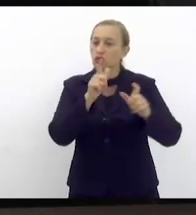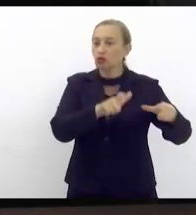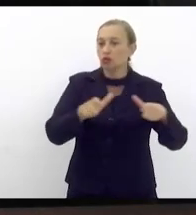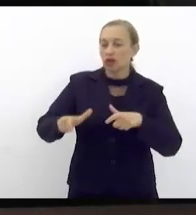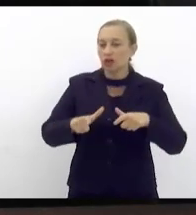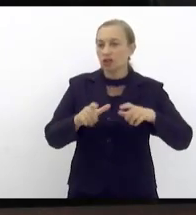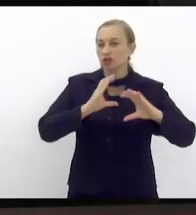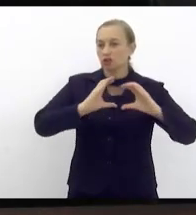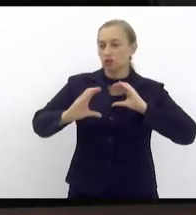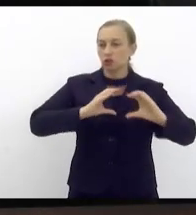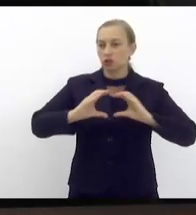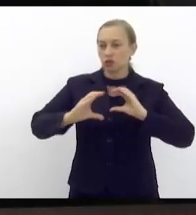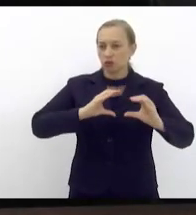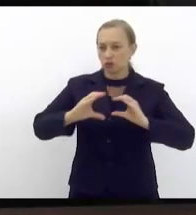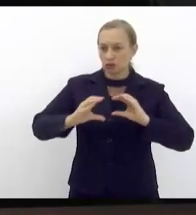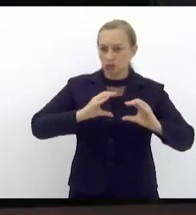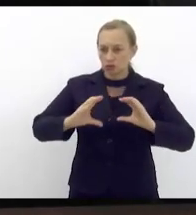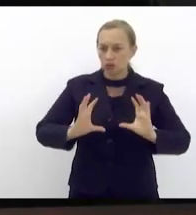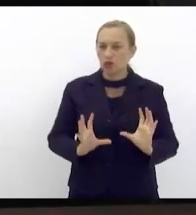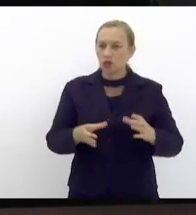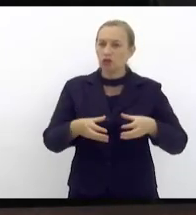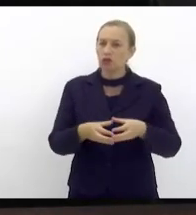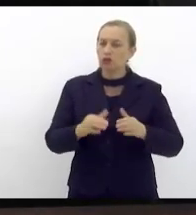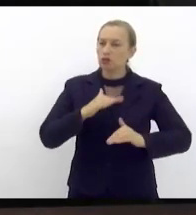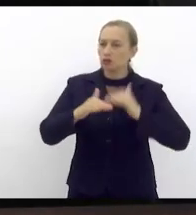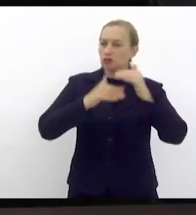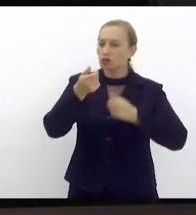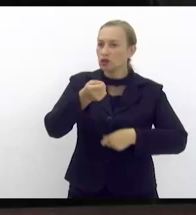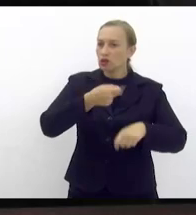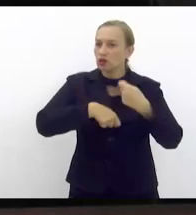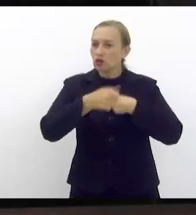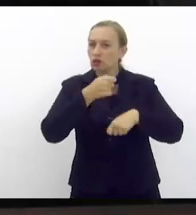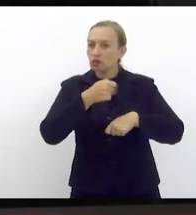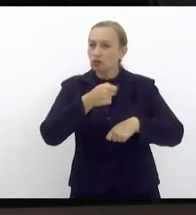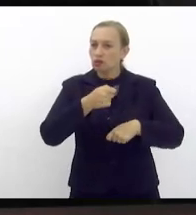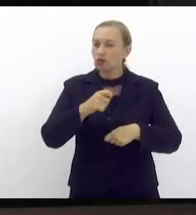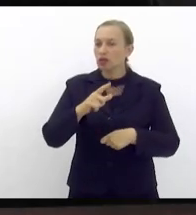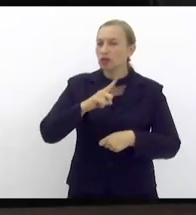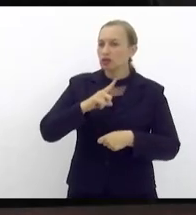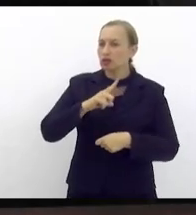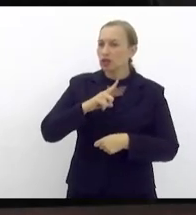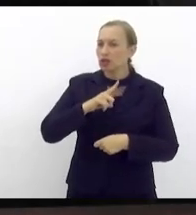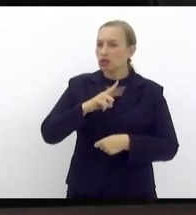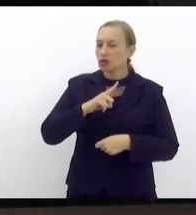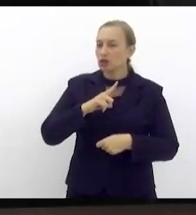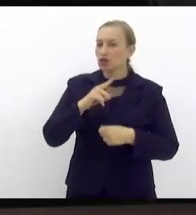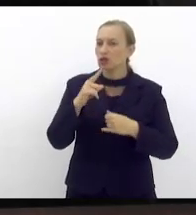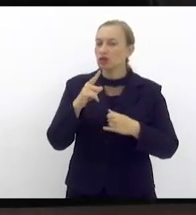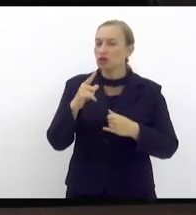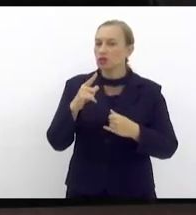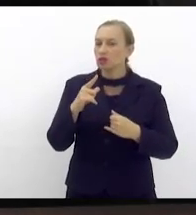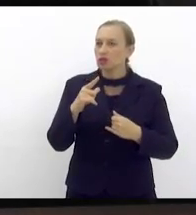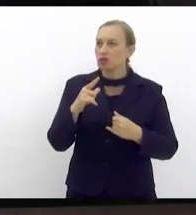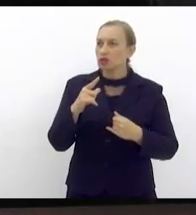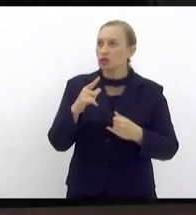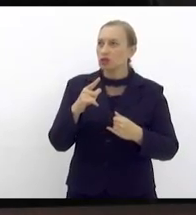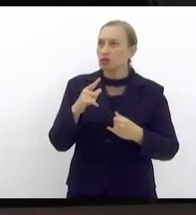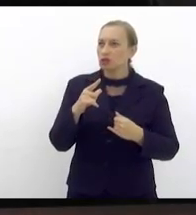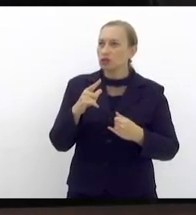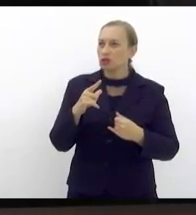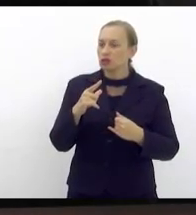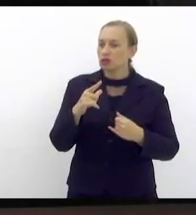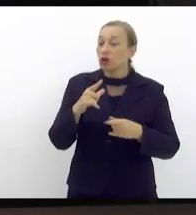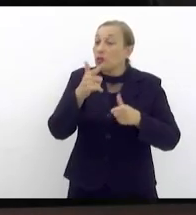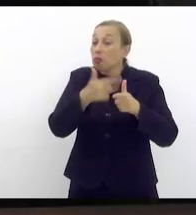para cooperação desenvolvimento econômico ele tem um dos maiores índices de segurança de de